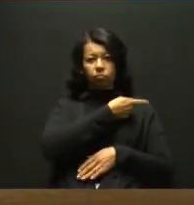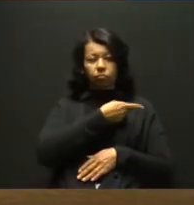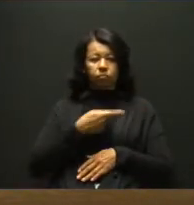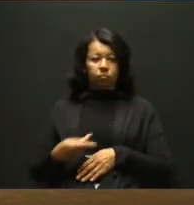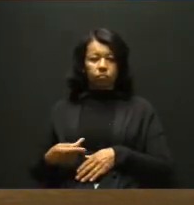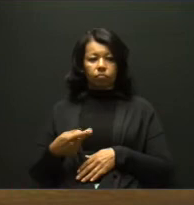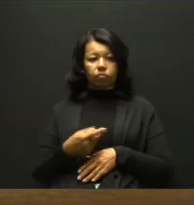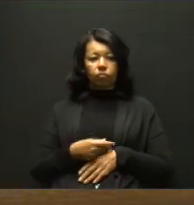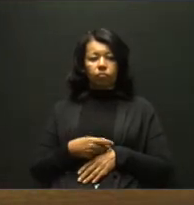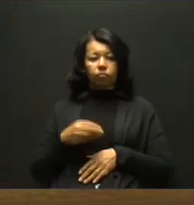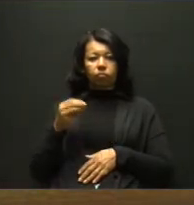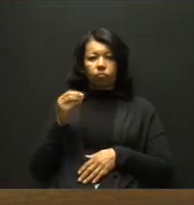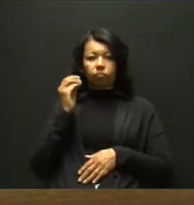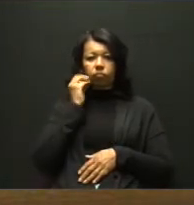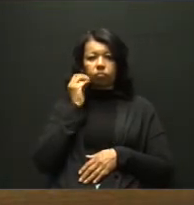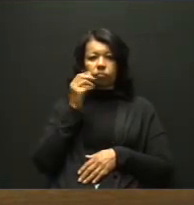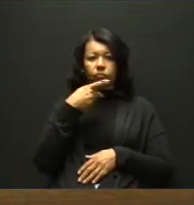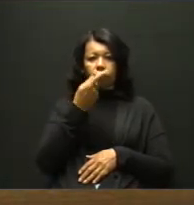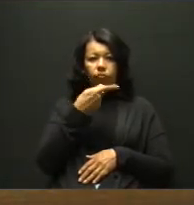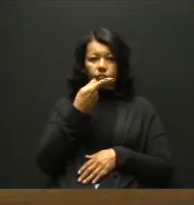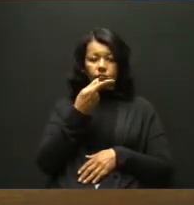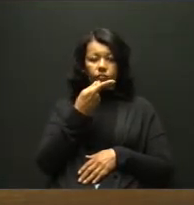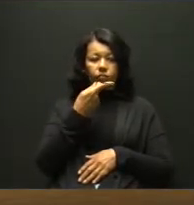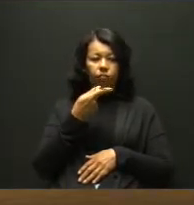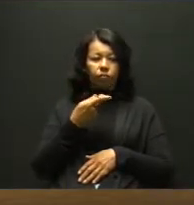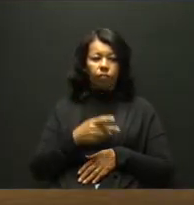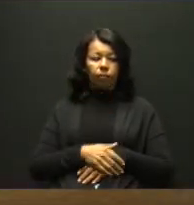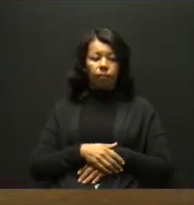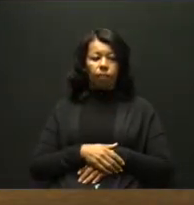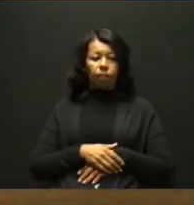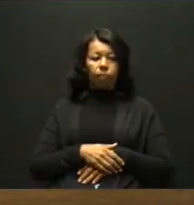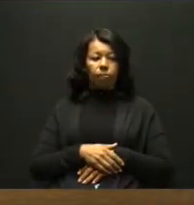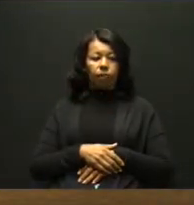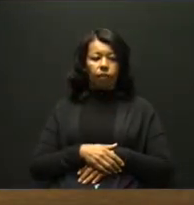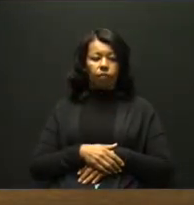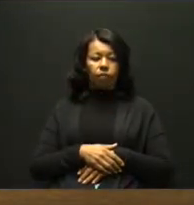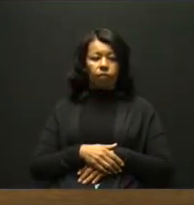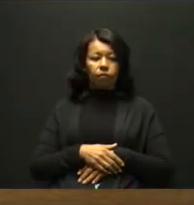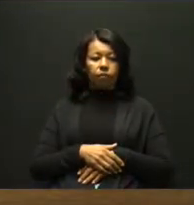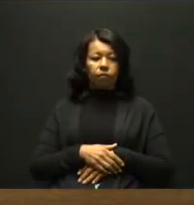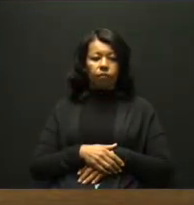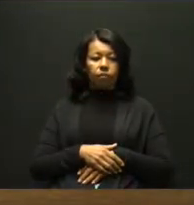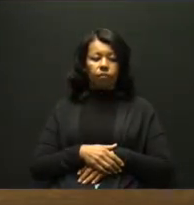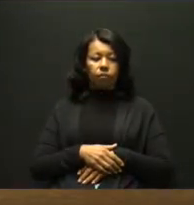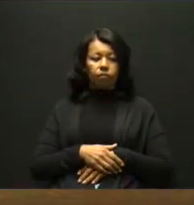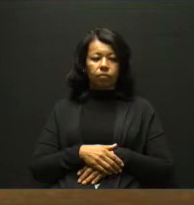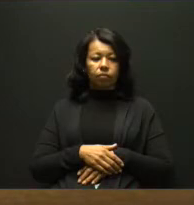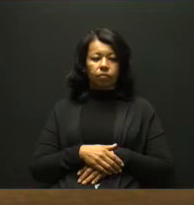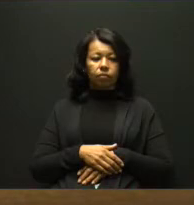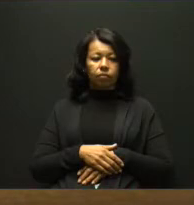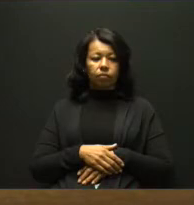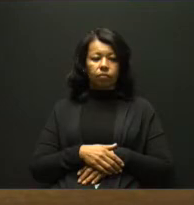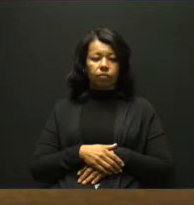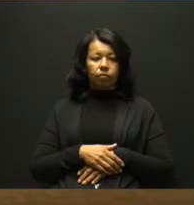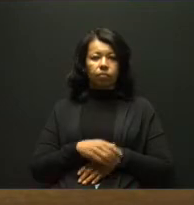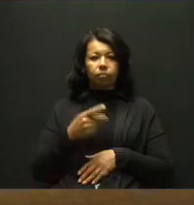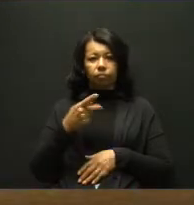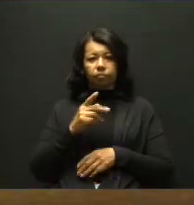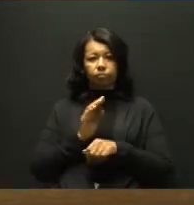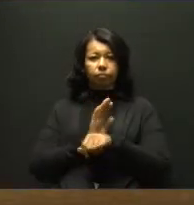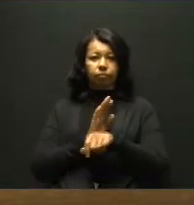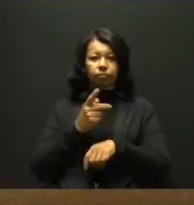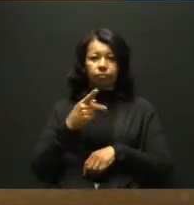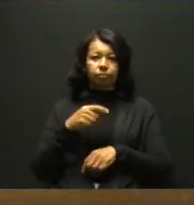me dado a oportunidade de falar sem mesmo ter pedido a vossa excelência está brilhante e pode contar com o meu apoio para o próximo